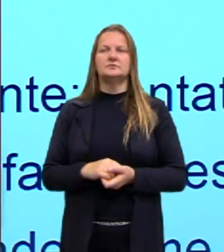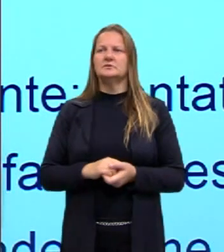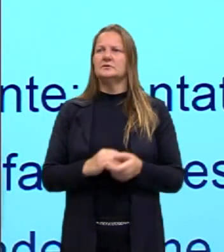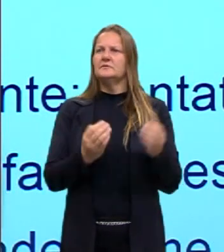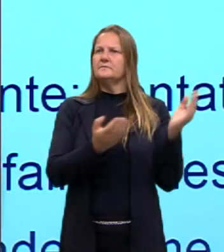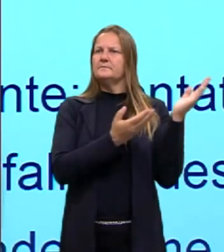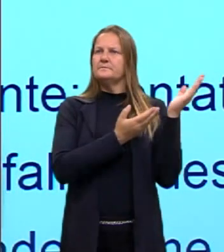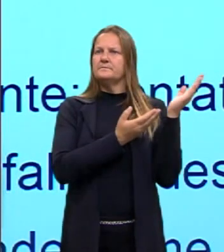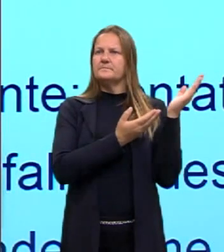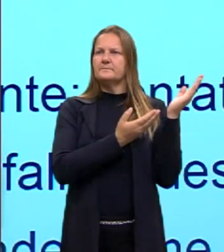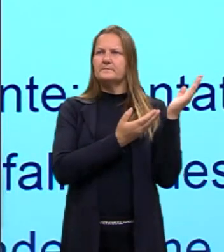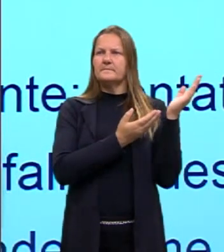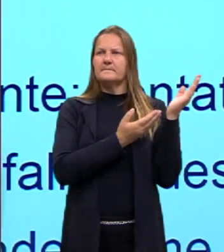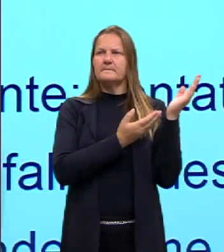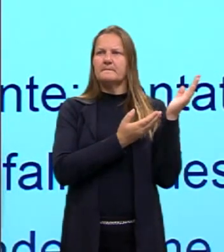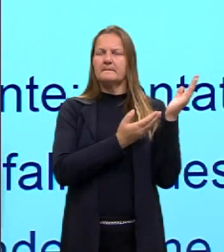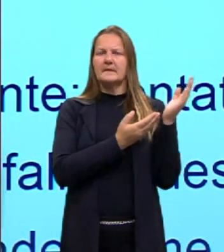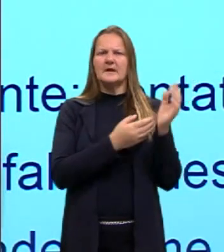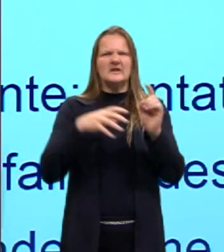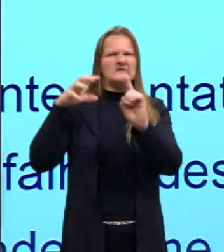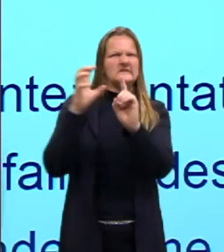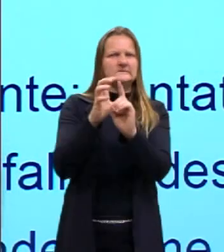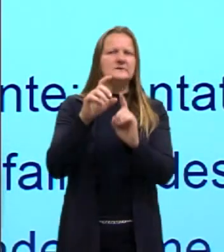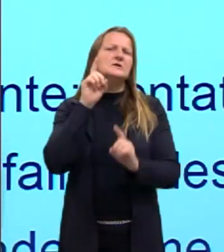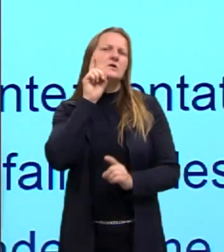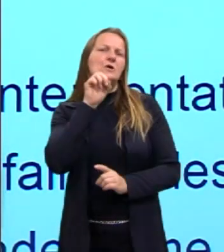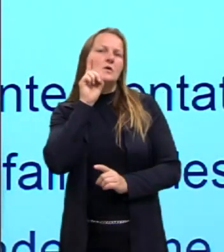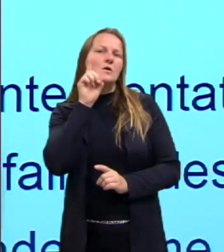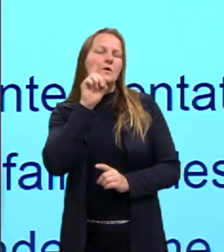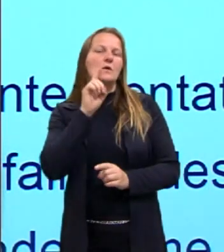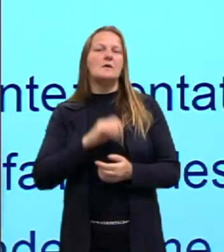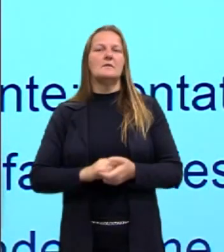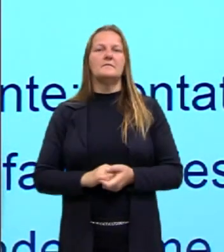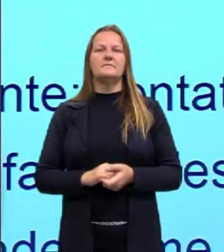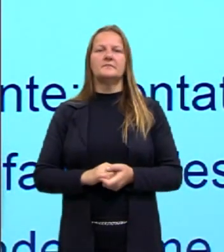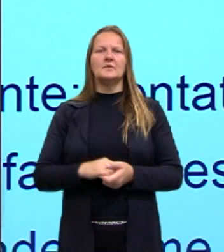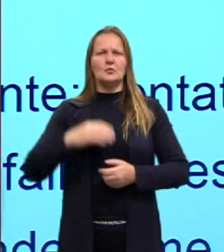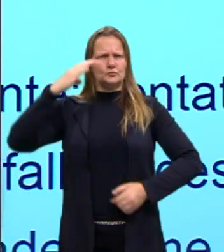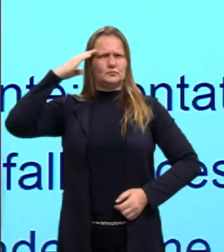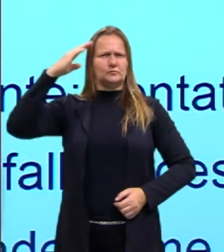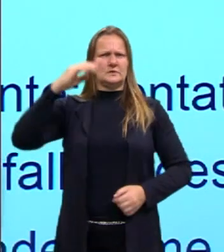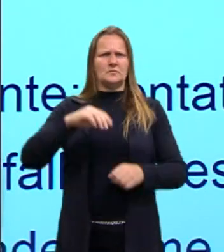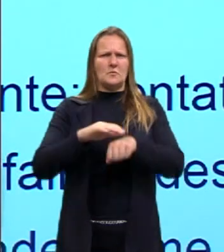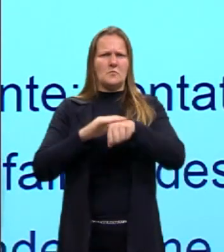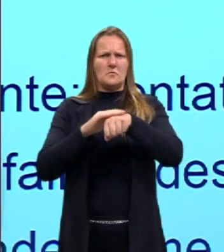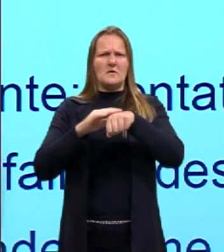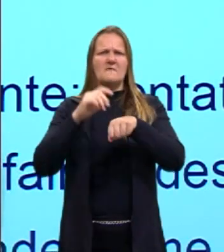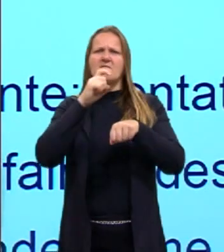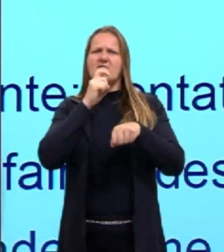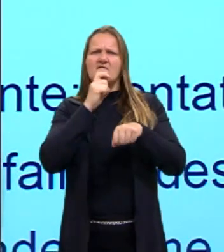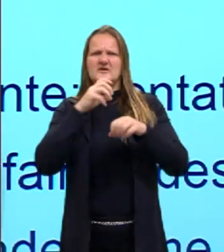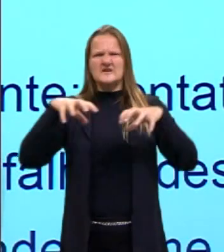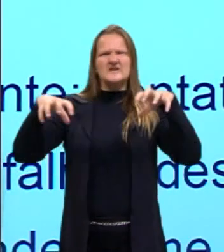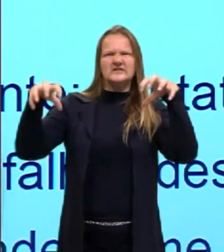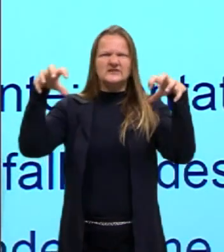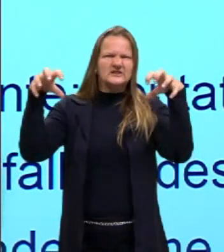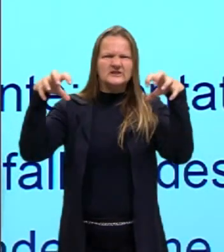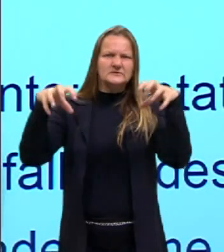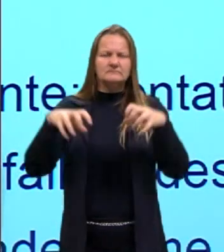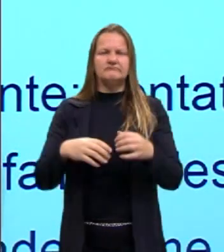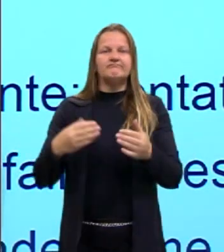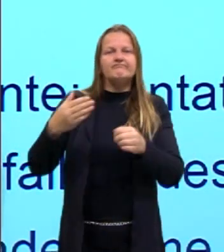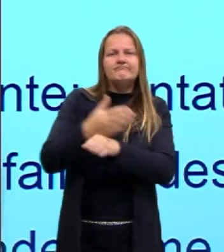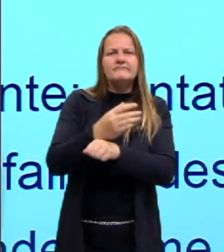que é retratado como um monstro né Tem um soldado americano aí com a pele verde com garras entrando também